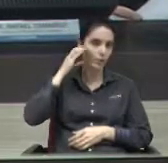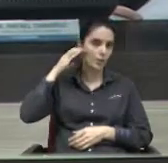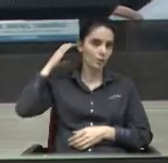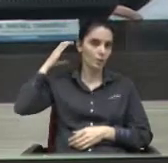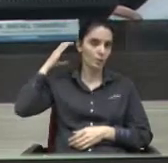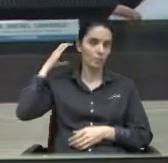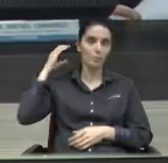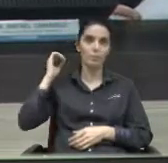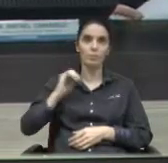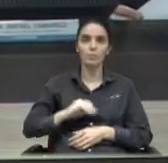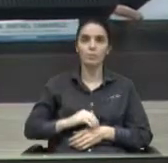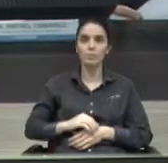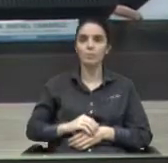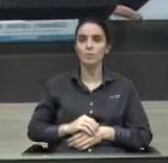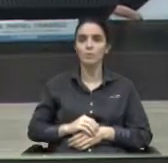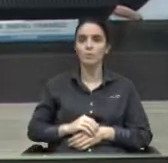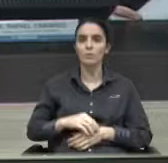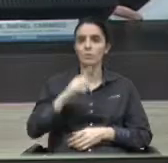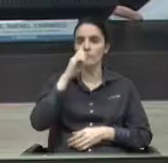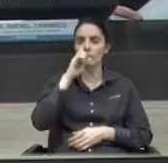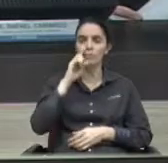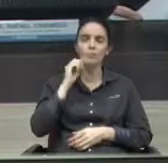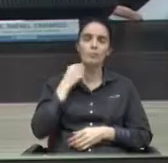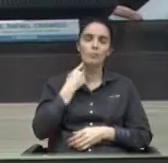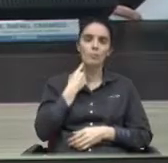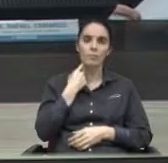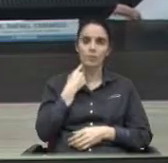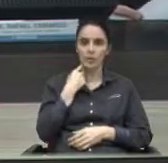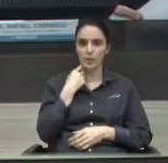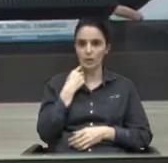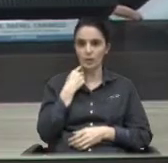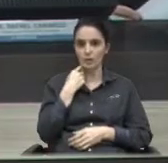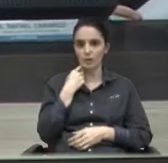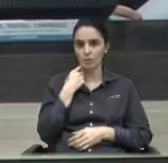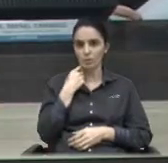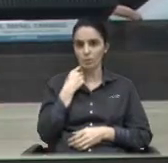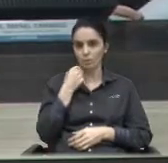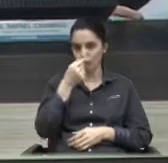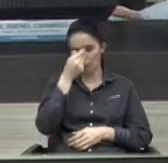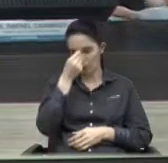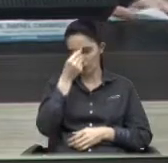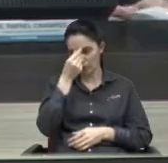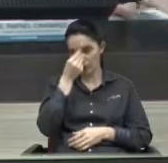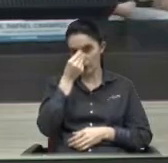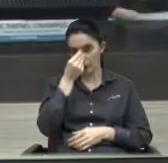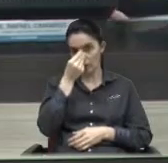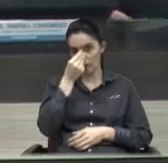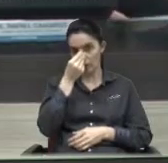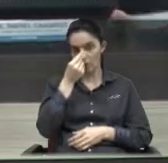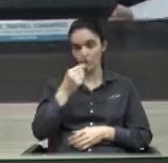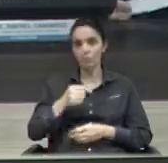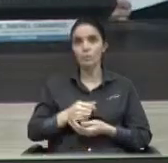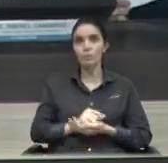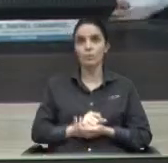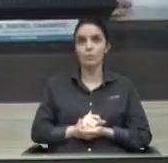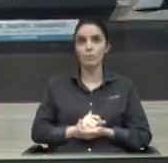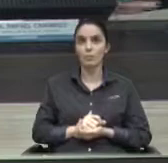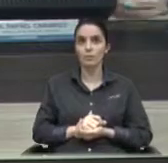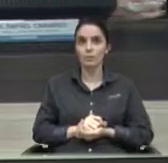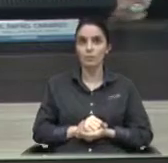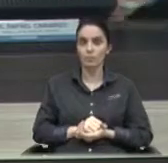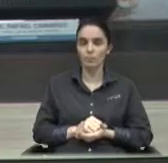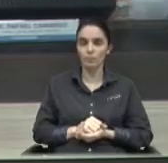Moraes Pontes, Nilton César dos Santos, Jorge de Freitas.